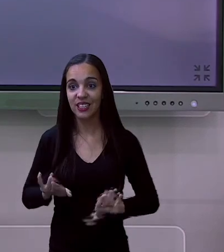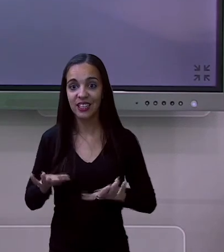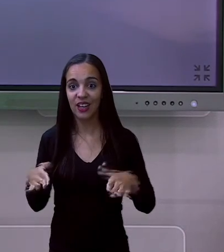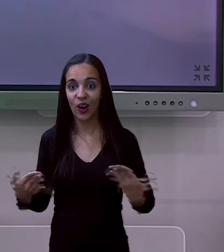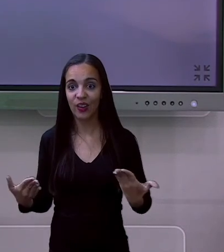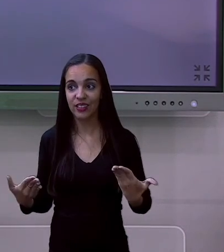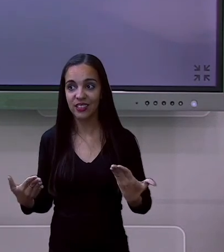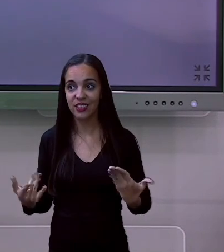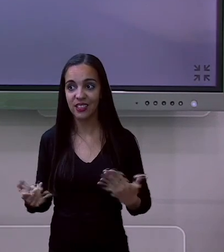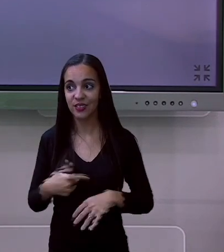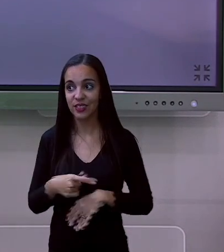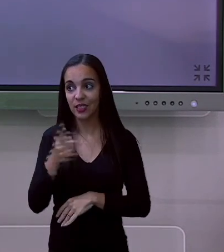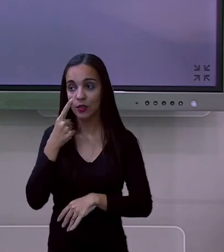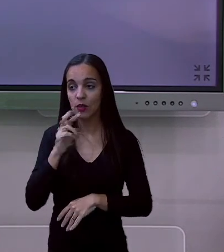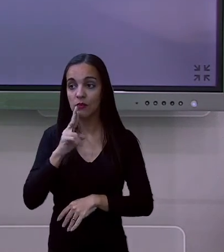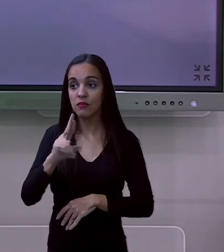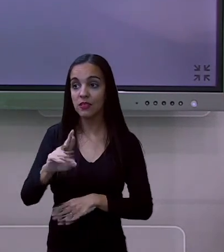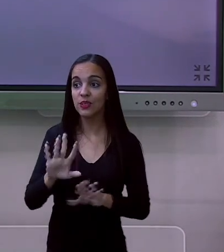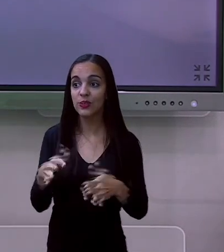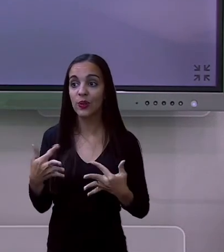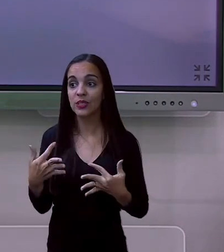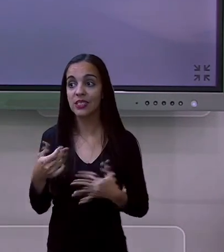Então, nós acertamos